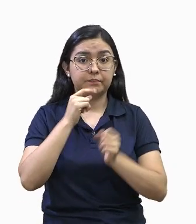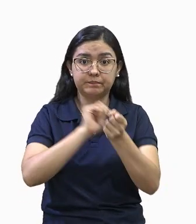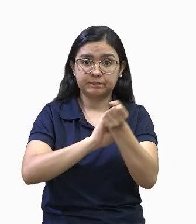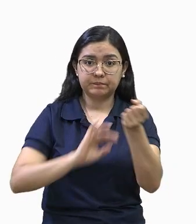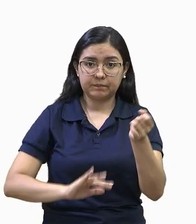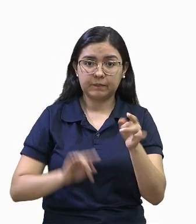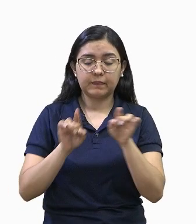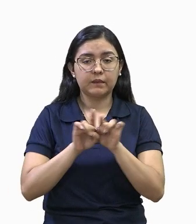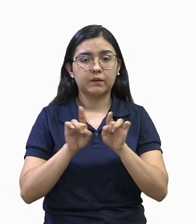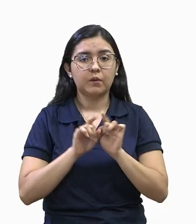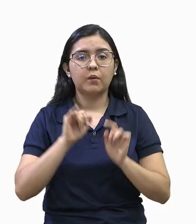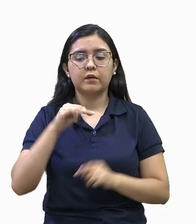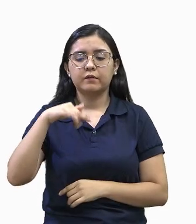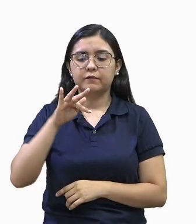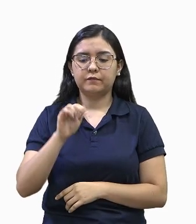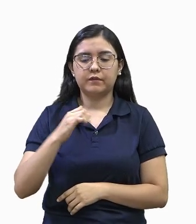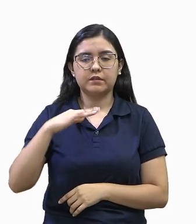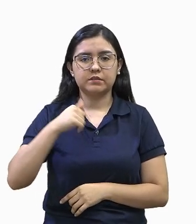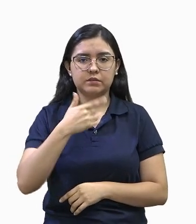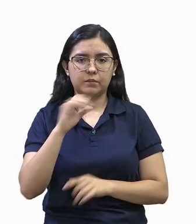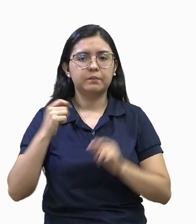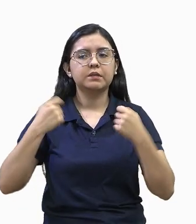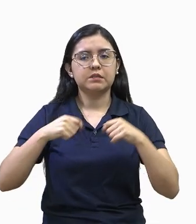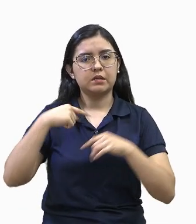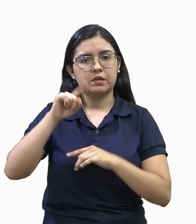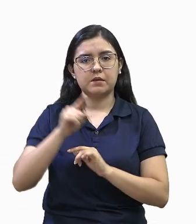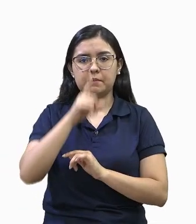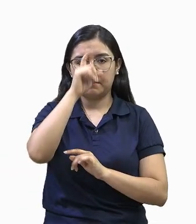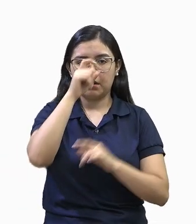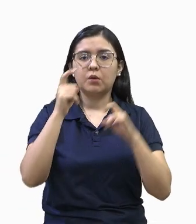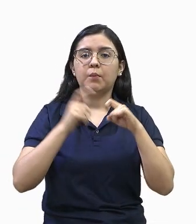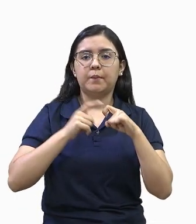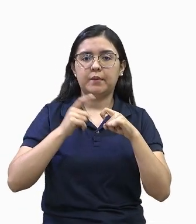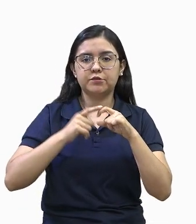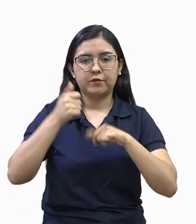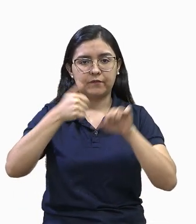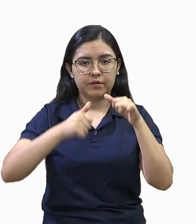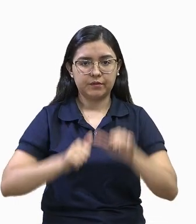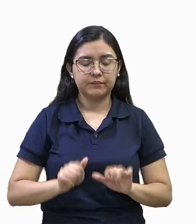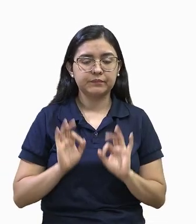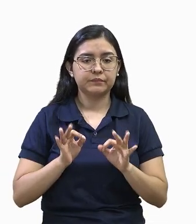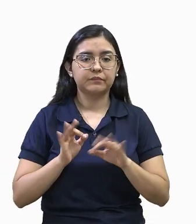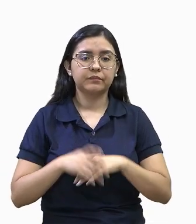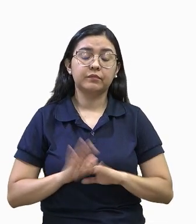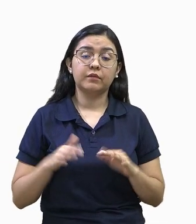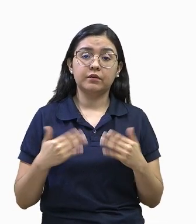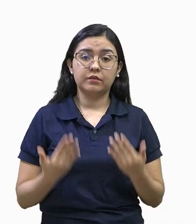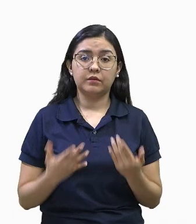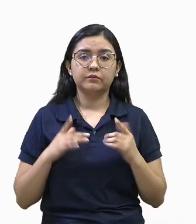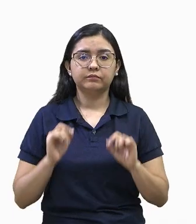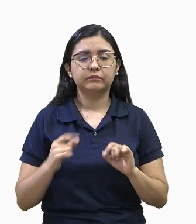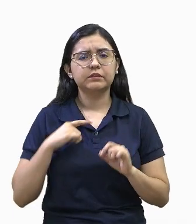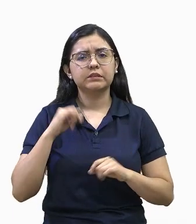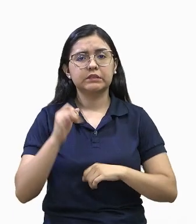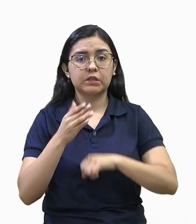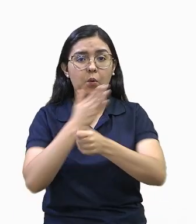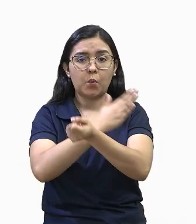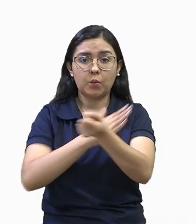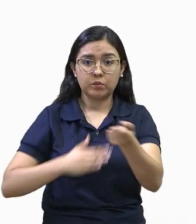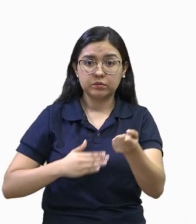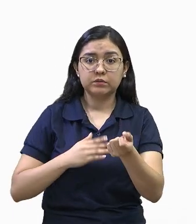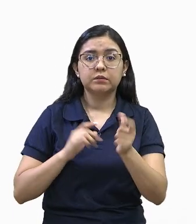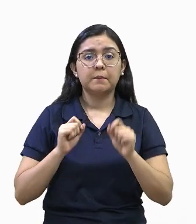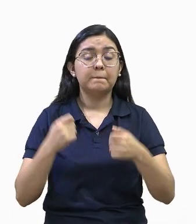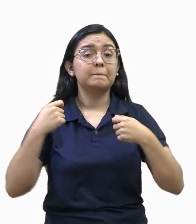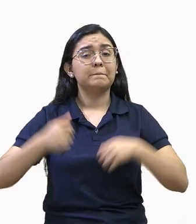sinais de infecção devem ser avaliados por profissionais. Então, gente, é o seguinte, corte na pele,